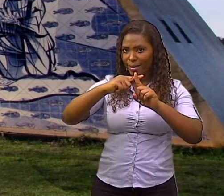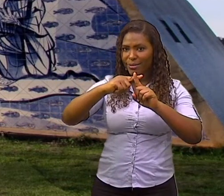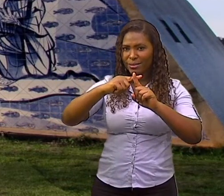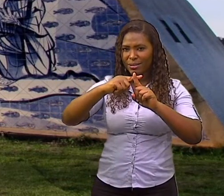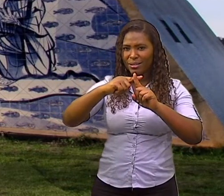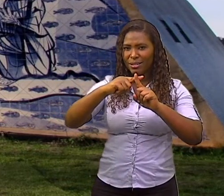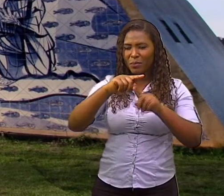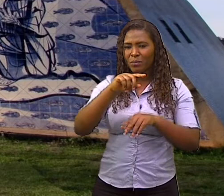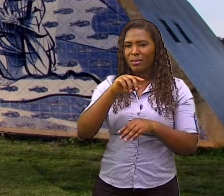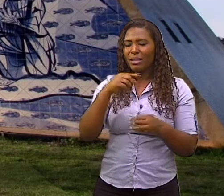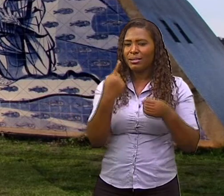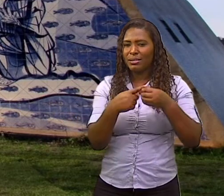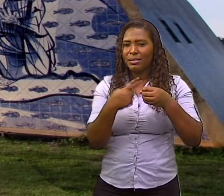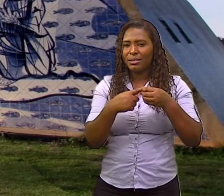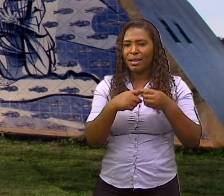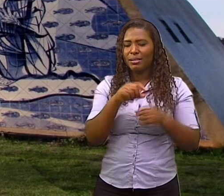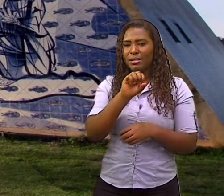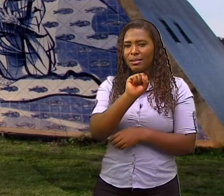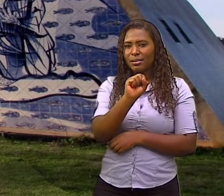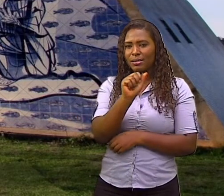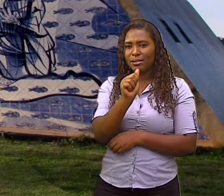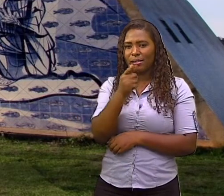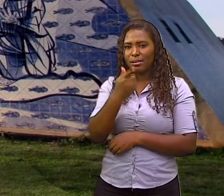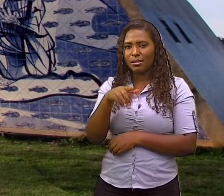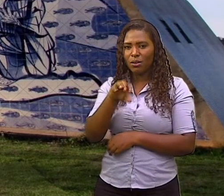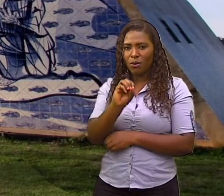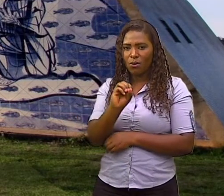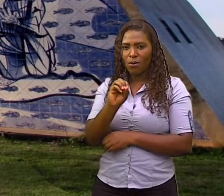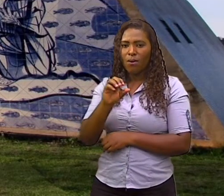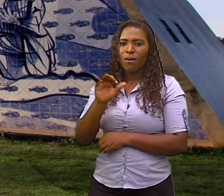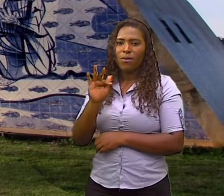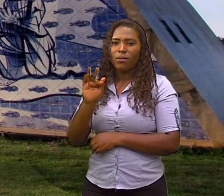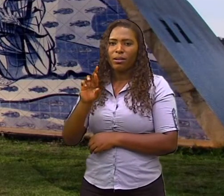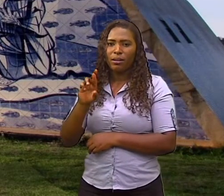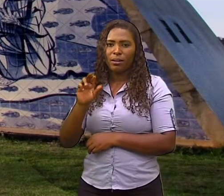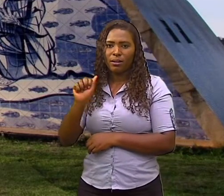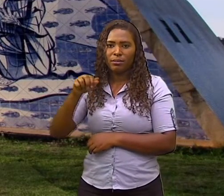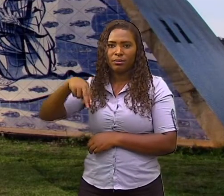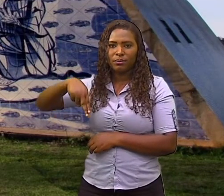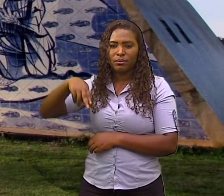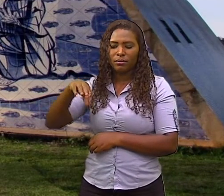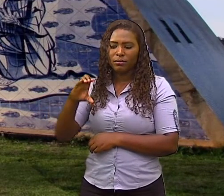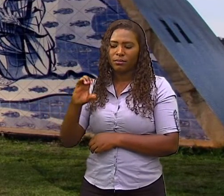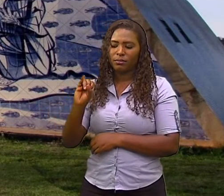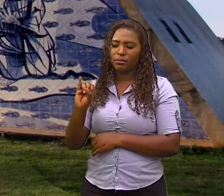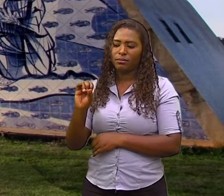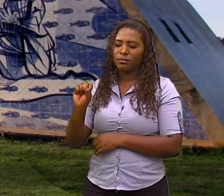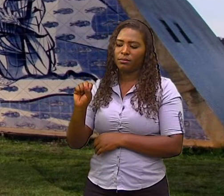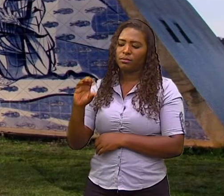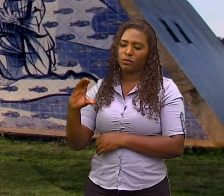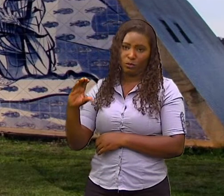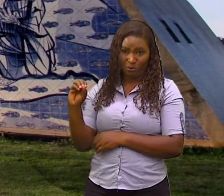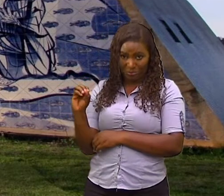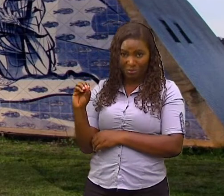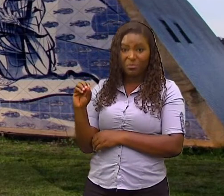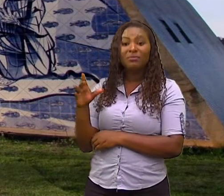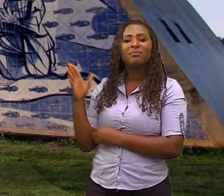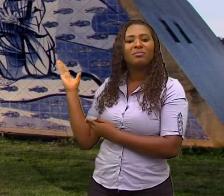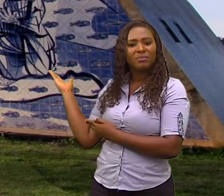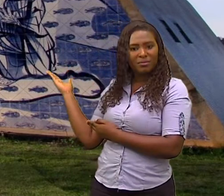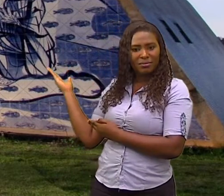Francisco, você vê as linhas de Niemeyer, que são as curvas do prédio, e o painel de azulejo